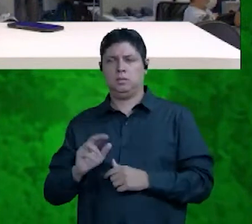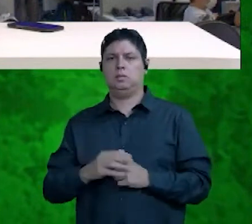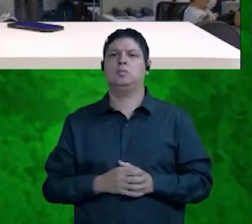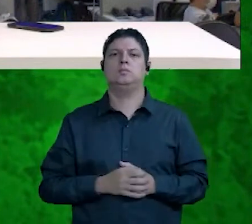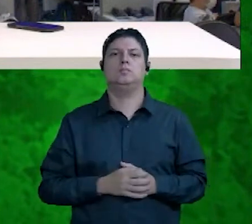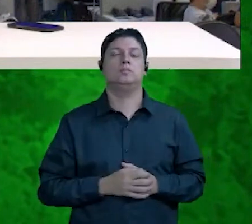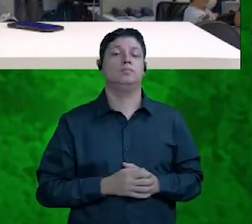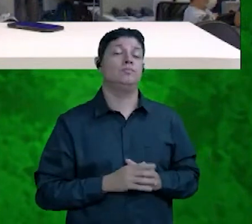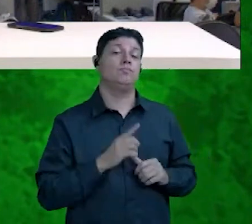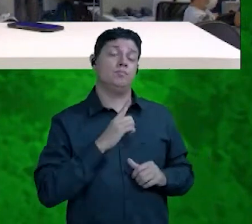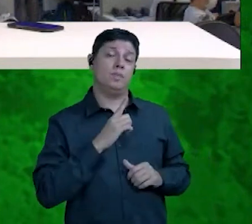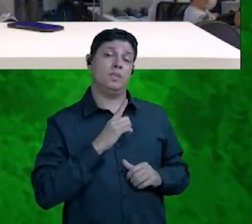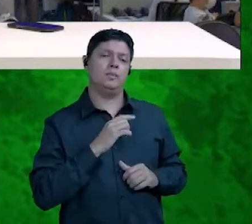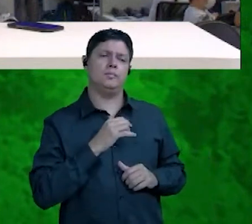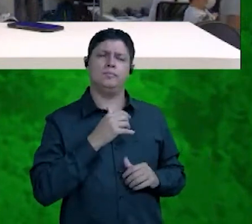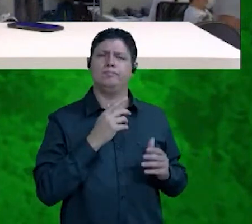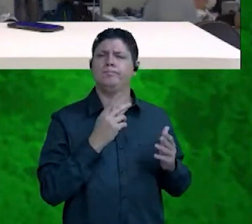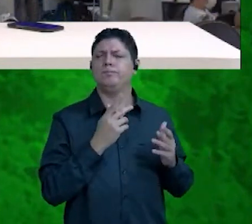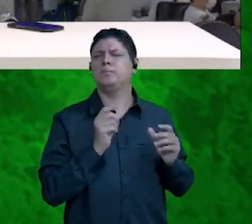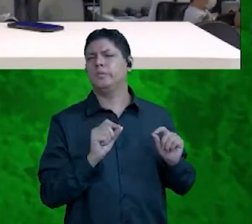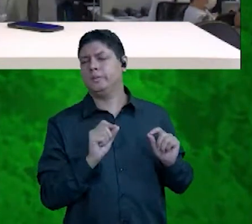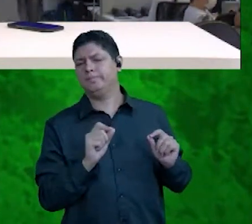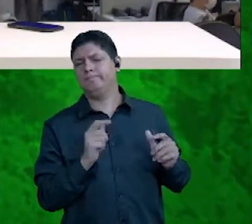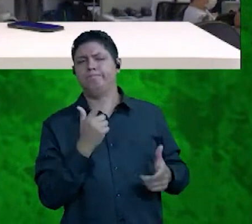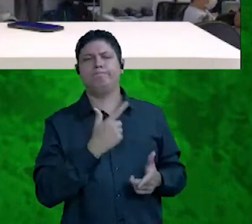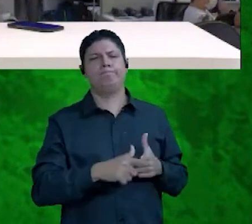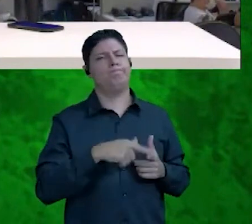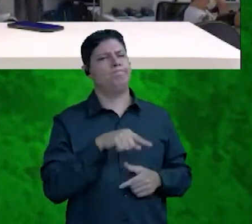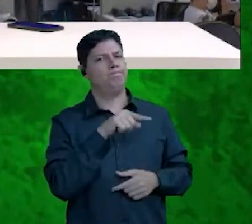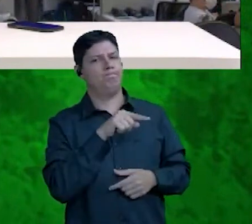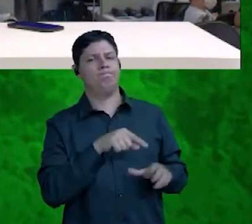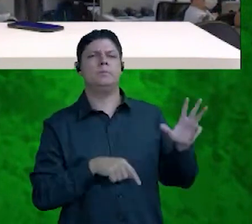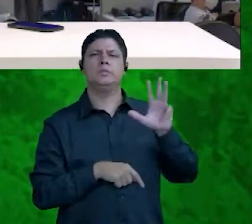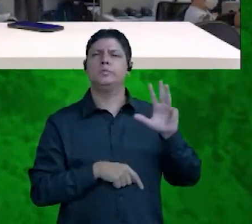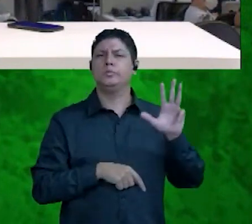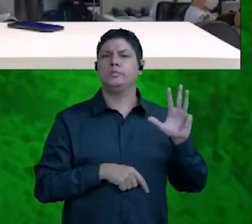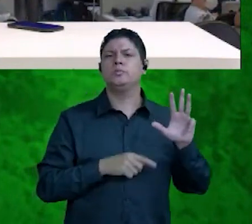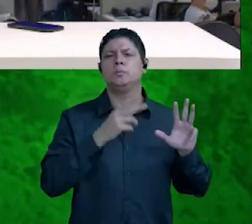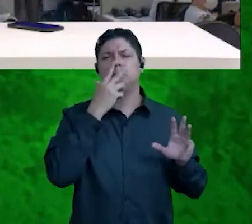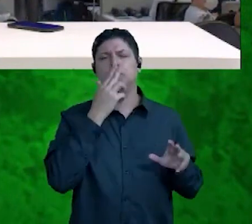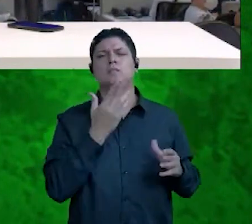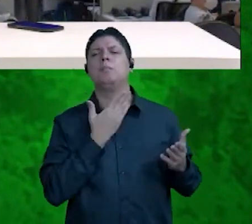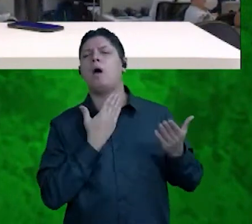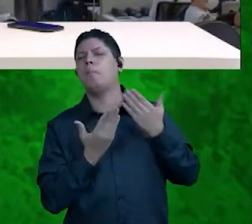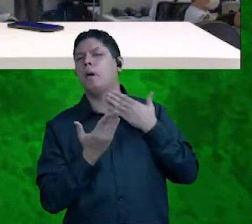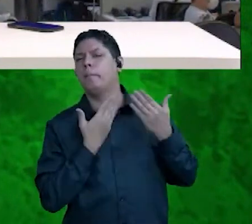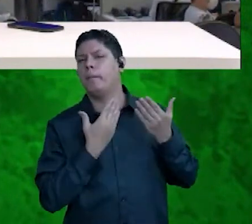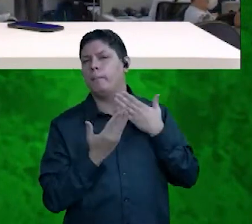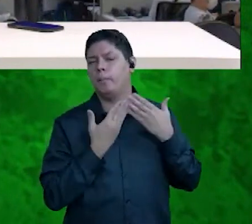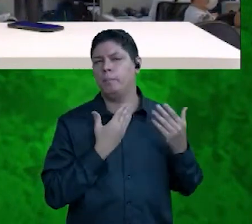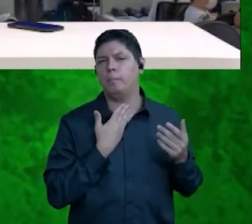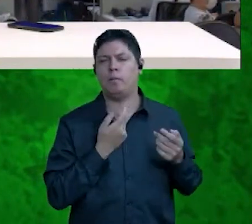procurado compensar com um discurso demagógico as grandes contradições do seu período de governo. Foram quatro eleições que o nosso